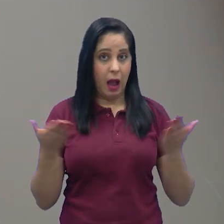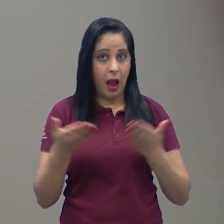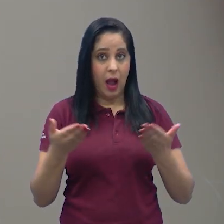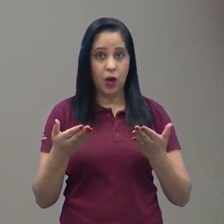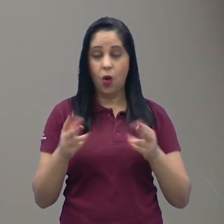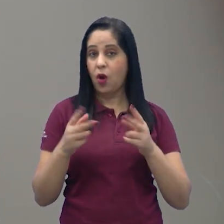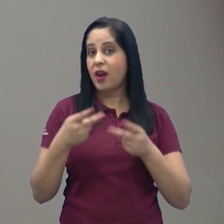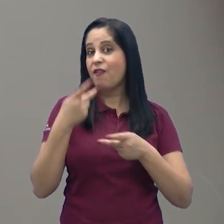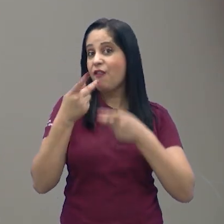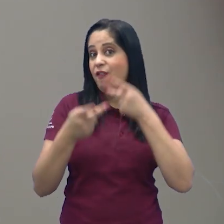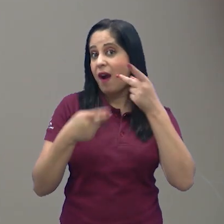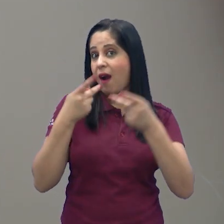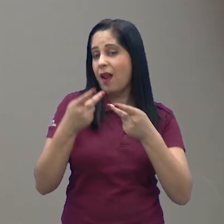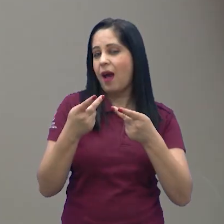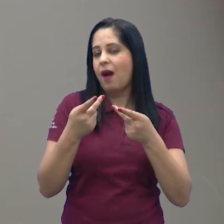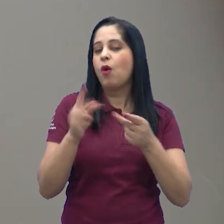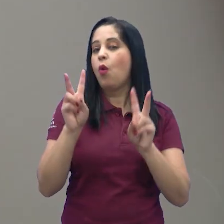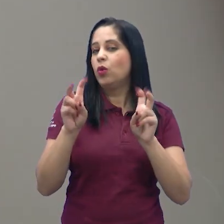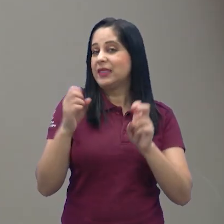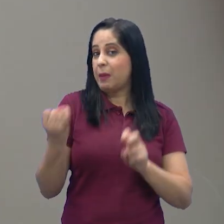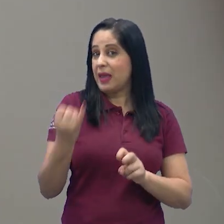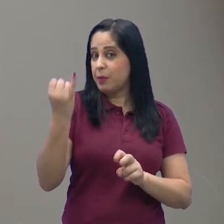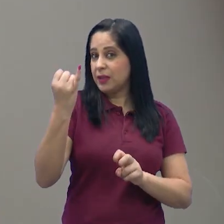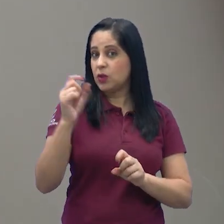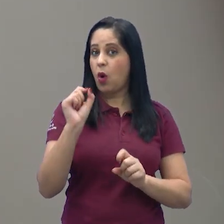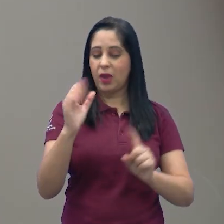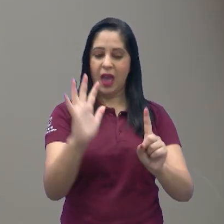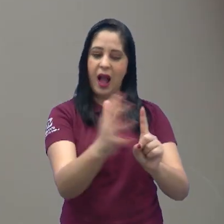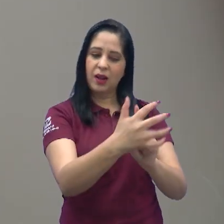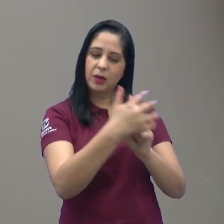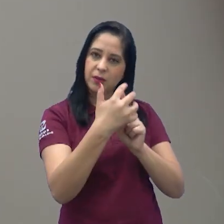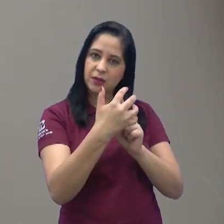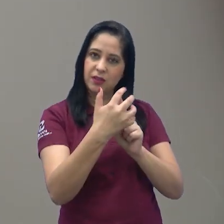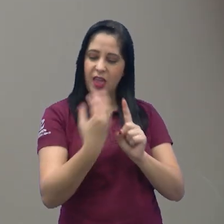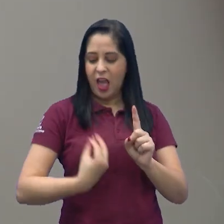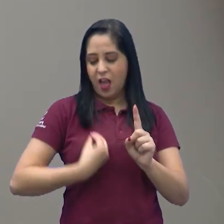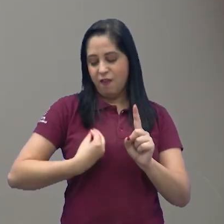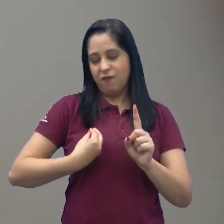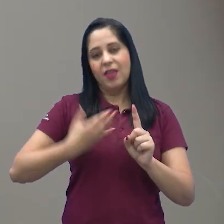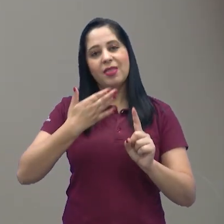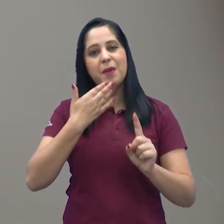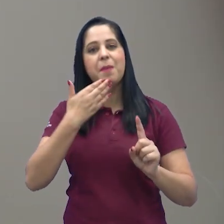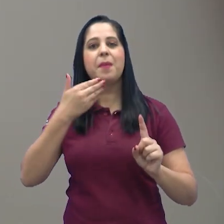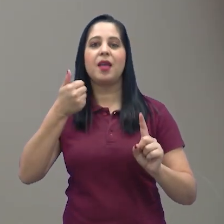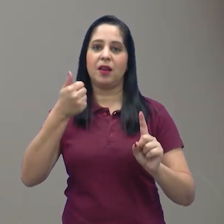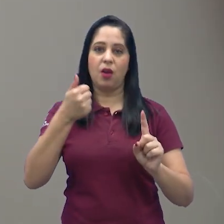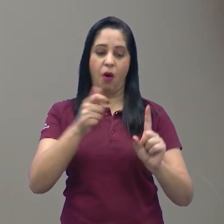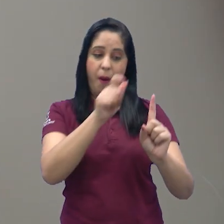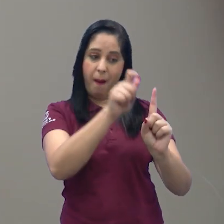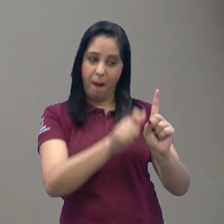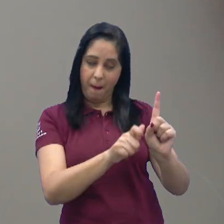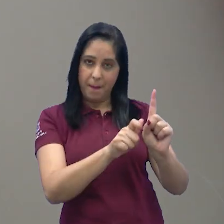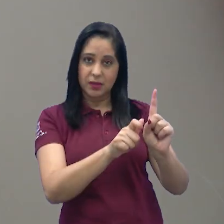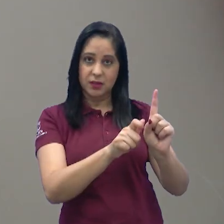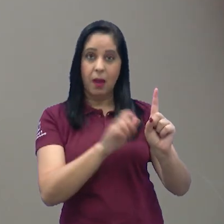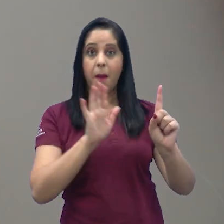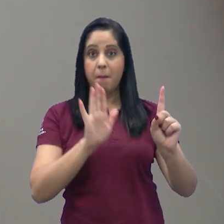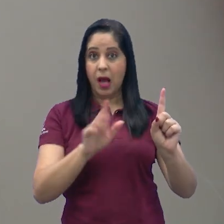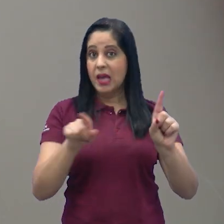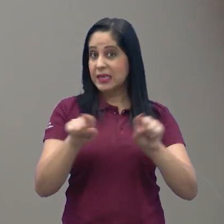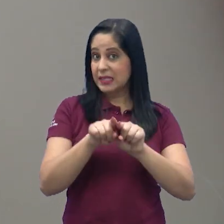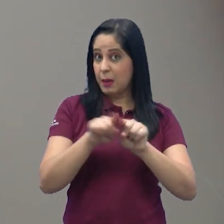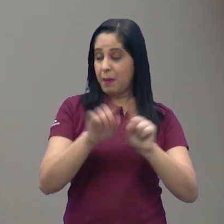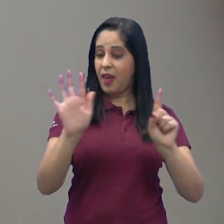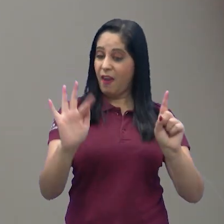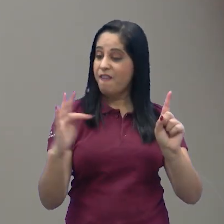algo fundamental, que é o acolhimento, qualidade de vida, não só para os pacientes, mas também para toda